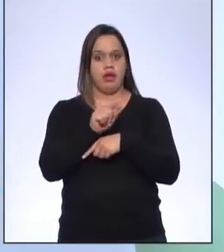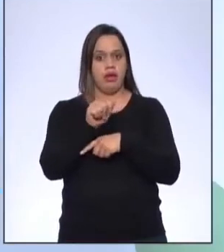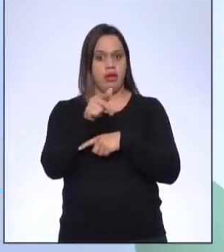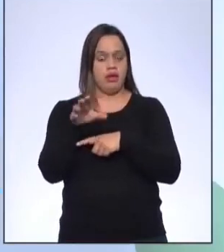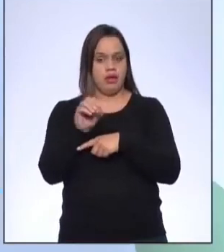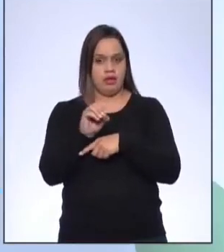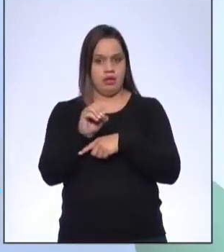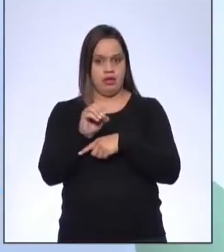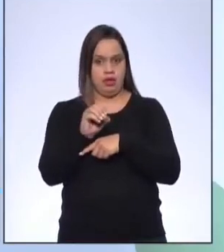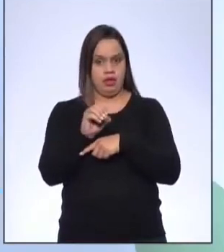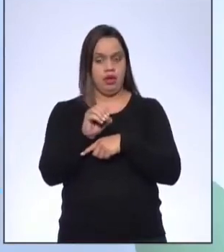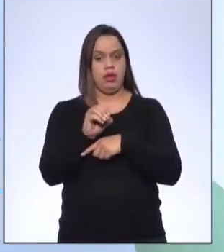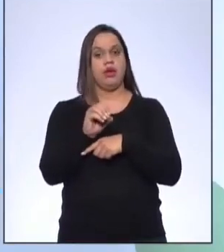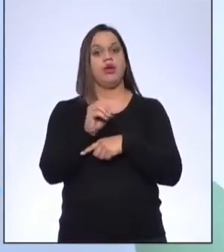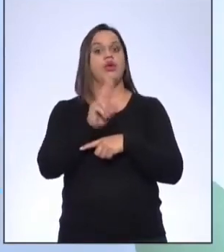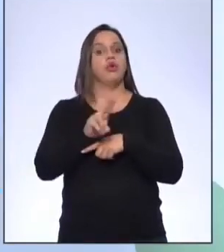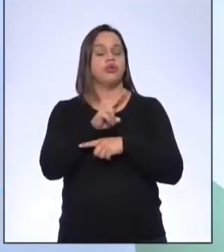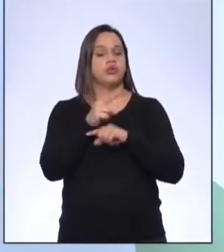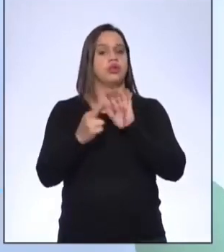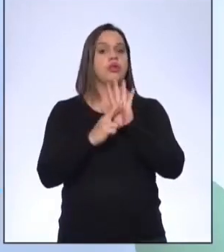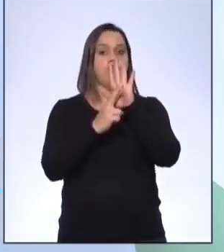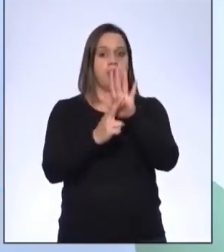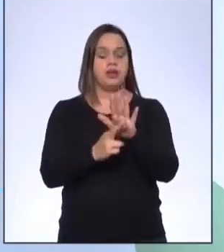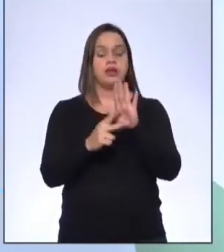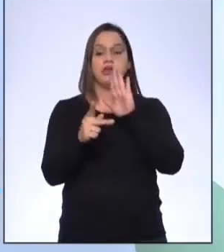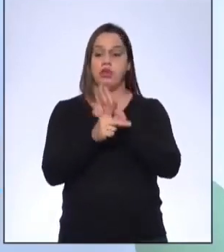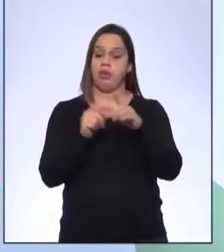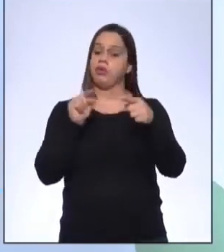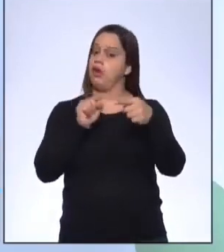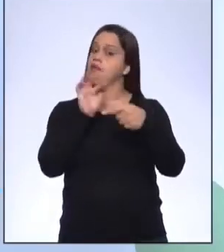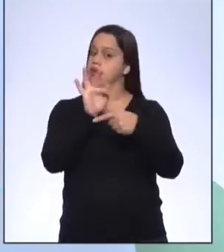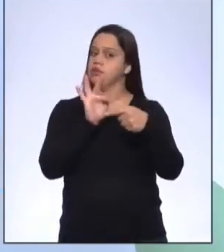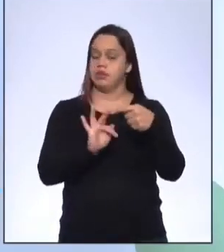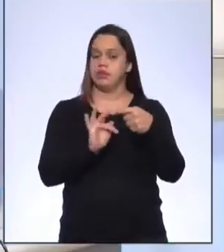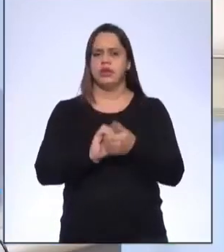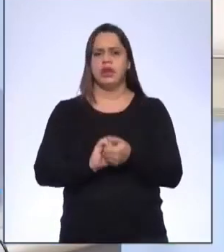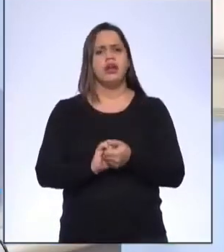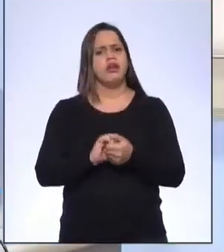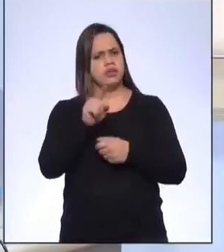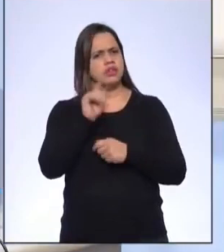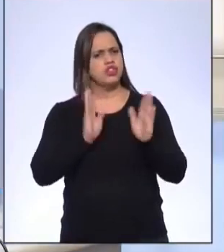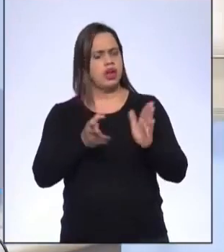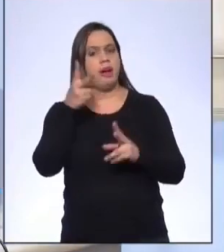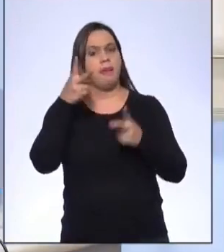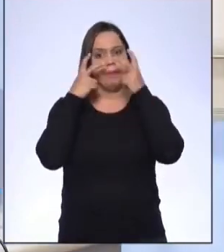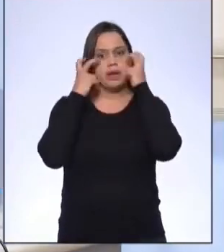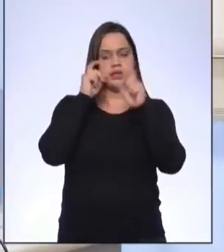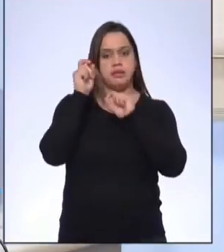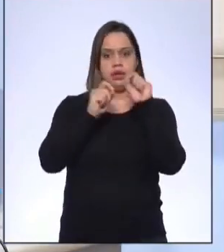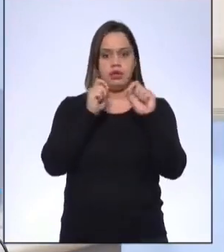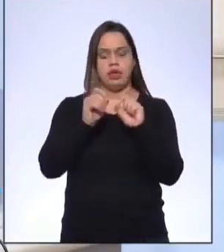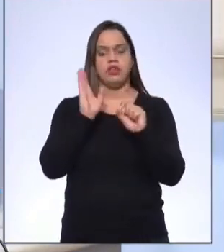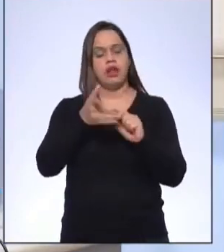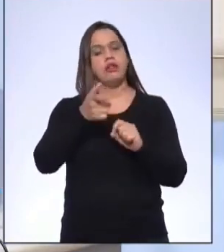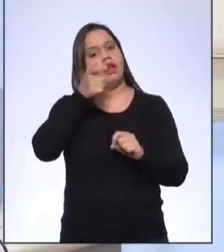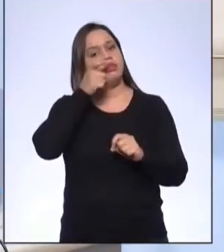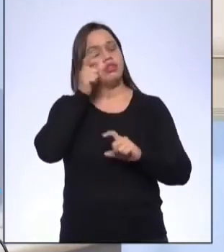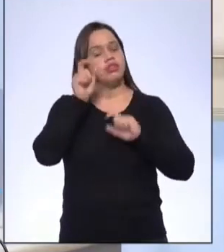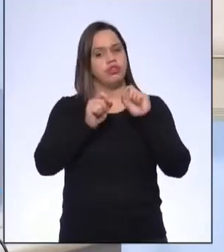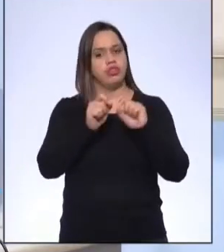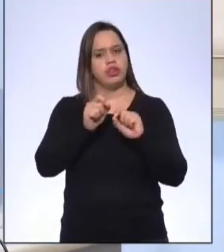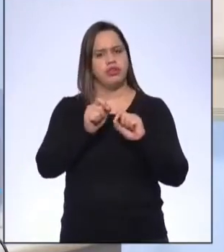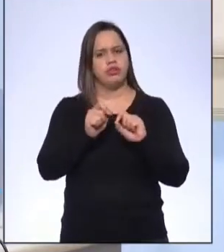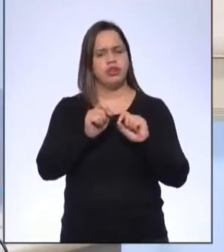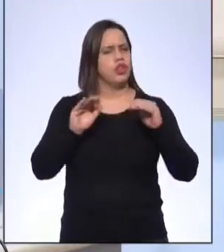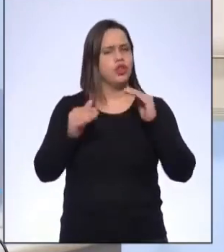uma representação também da fração. Você já percebeu, você que está nos assistindo aí, já percebeu que todas